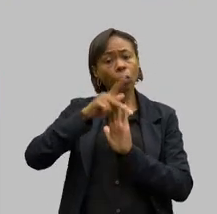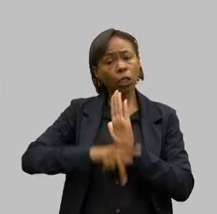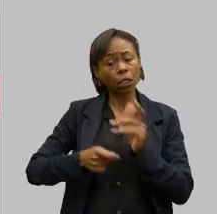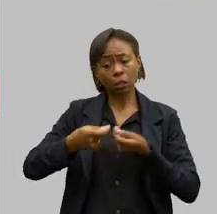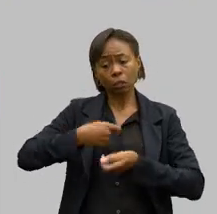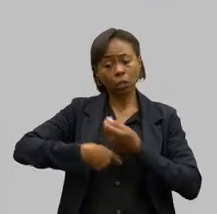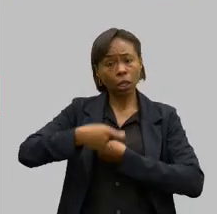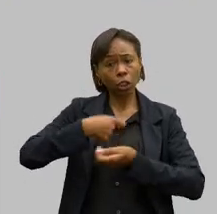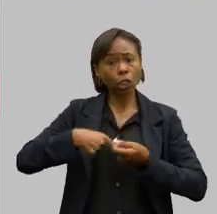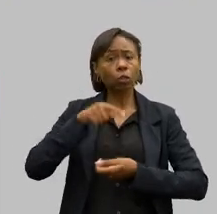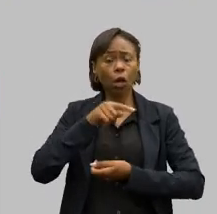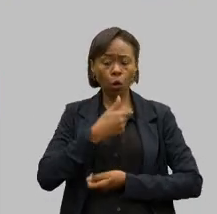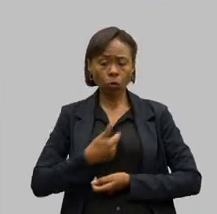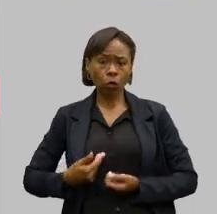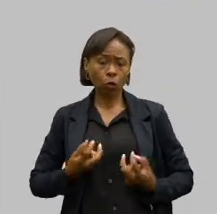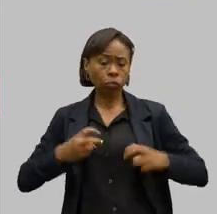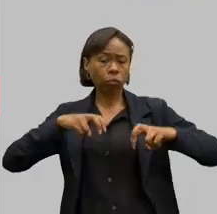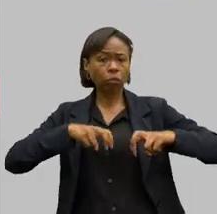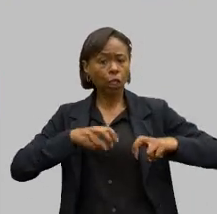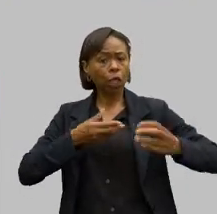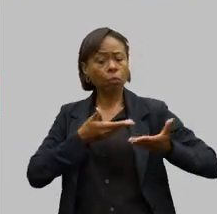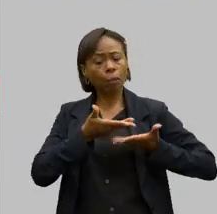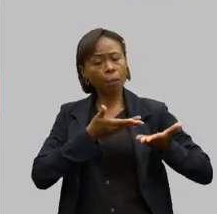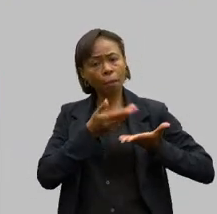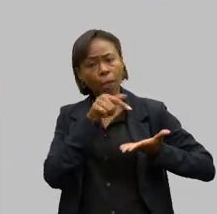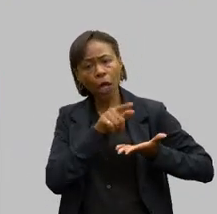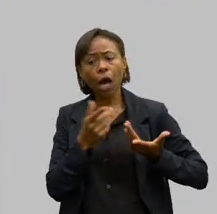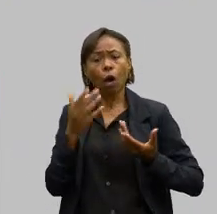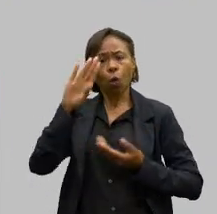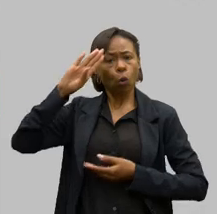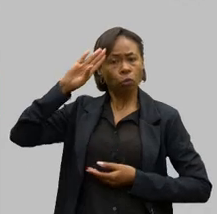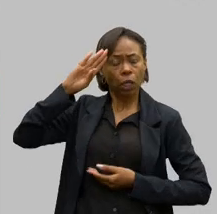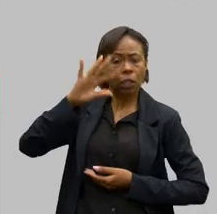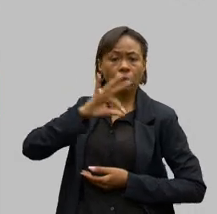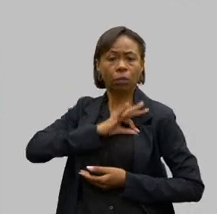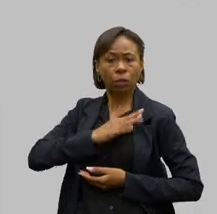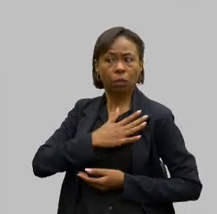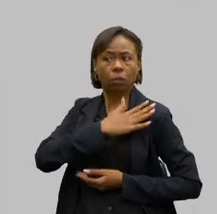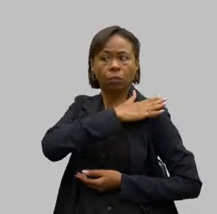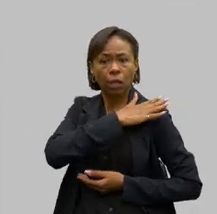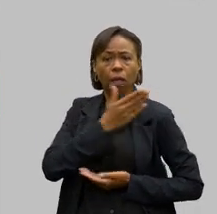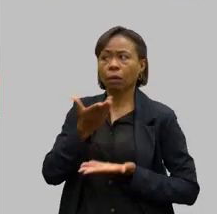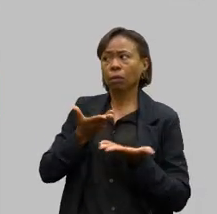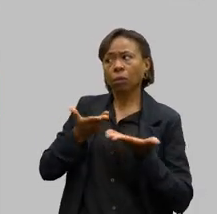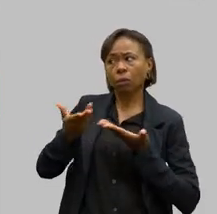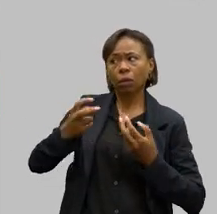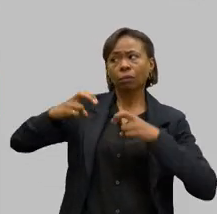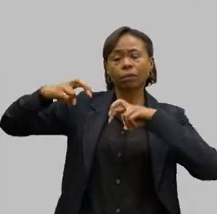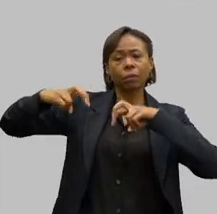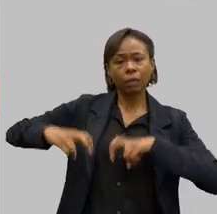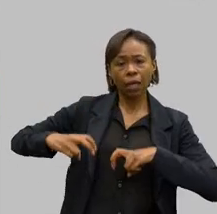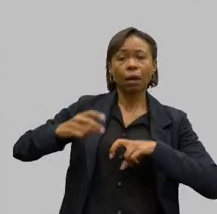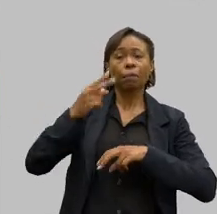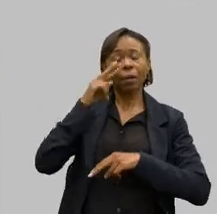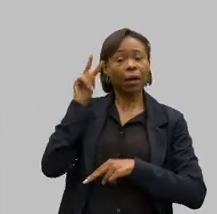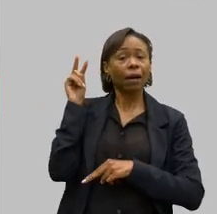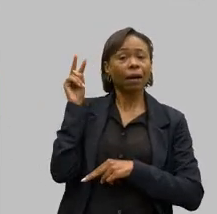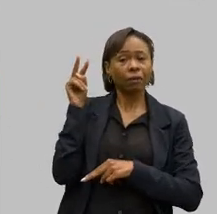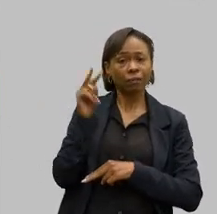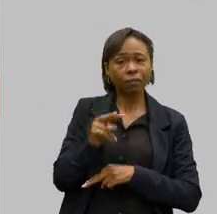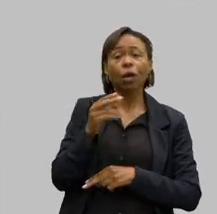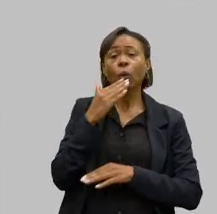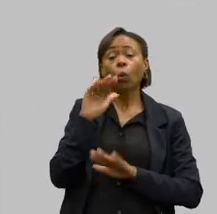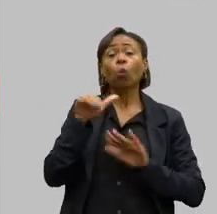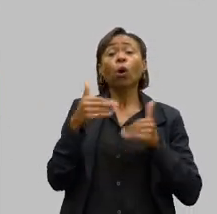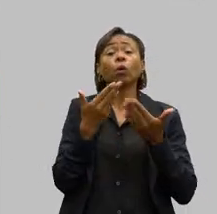sentar com vossa excelência, vai sentar com o comandante da Polícia Militar, vai sentar com os integrantes do governo para ver em quais escolas será implementado,